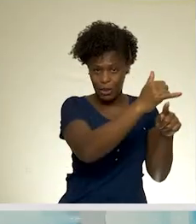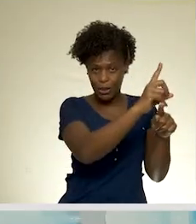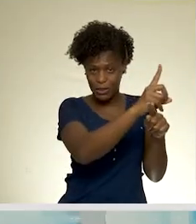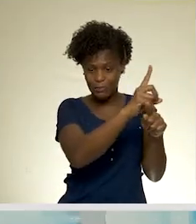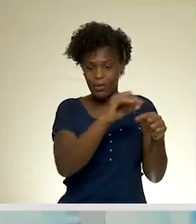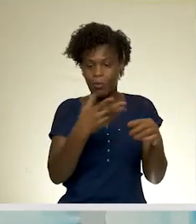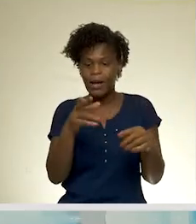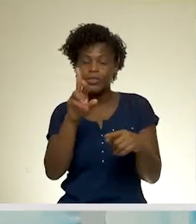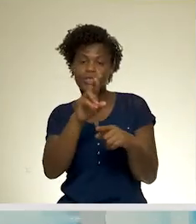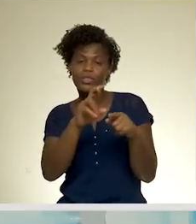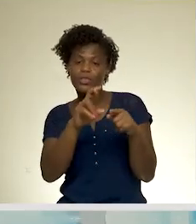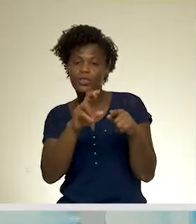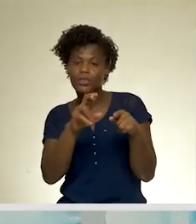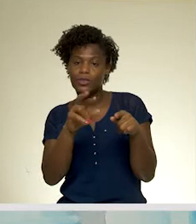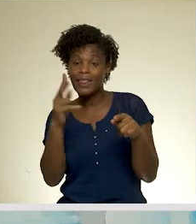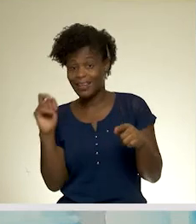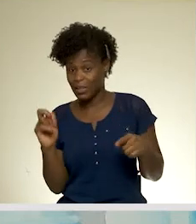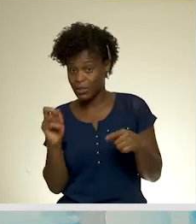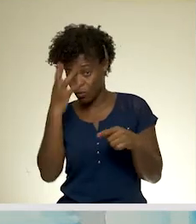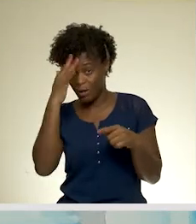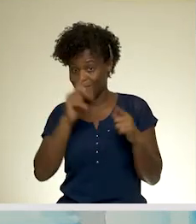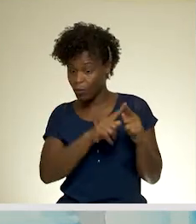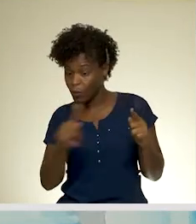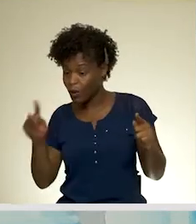Quando x for 3,